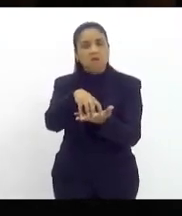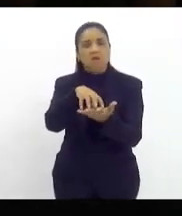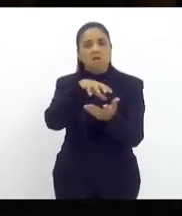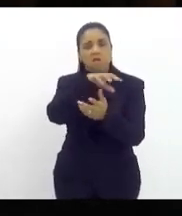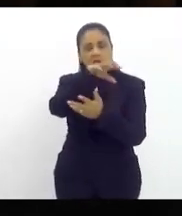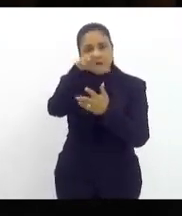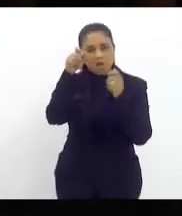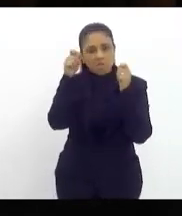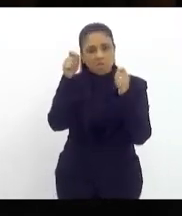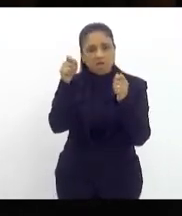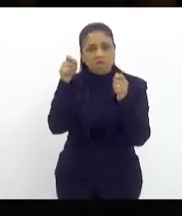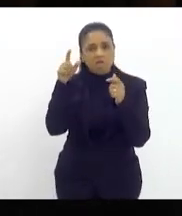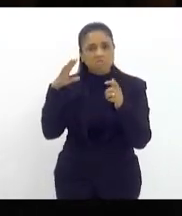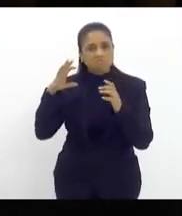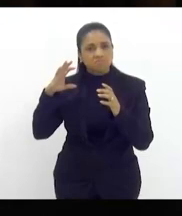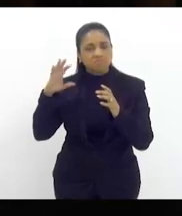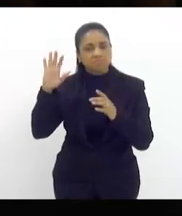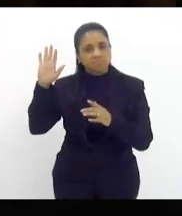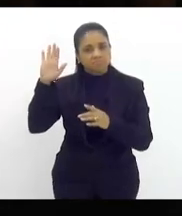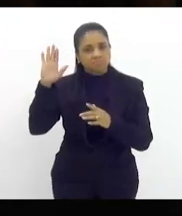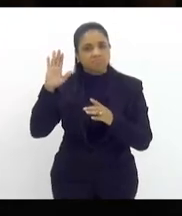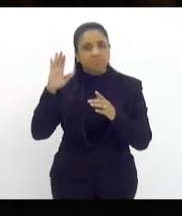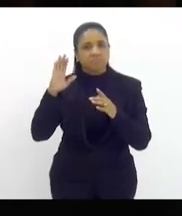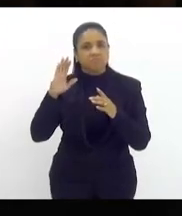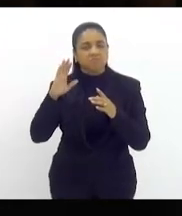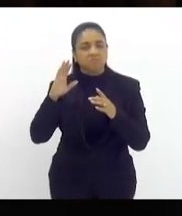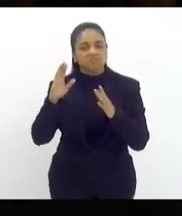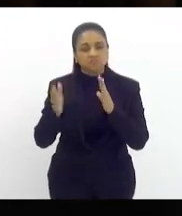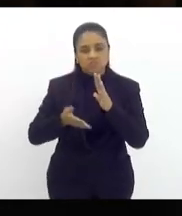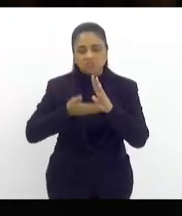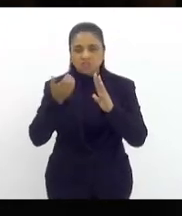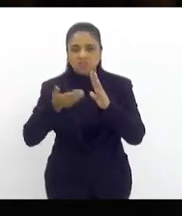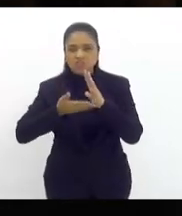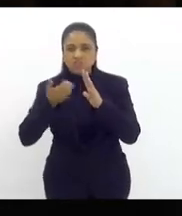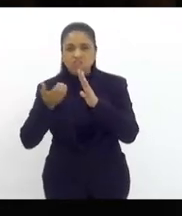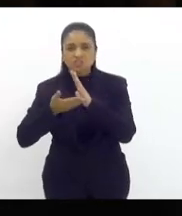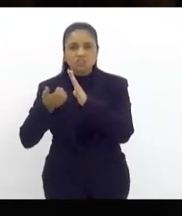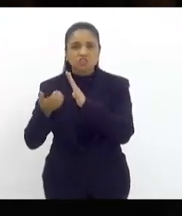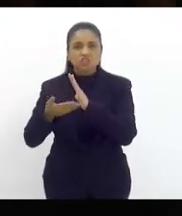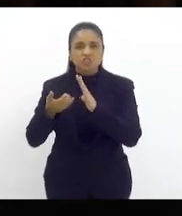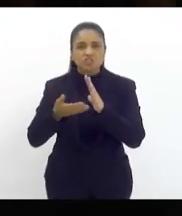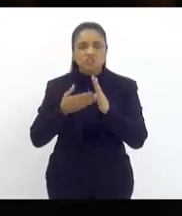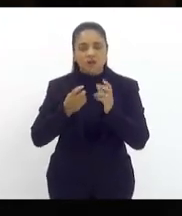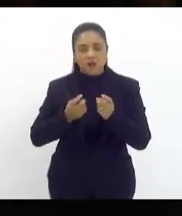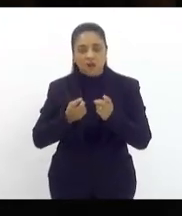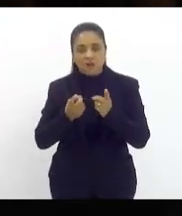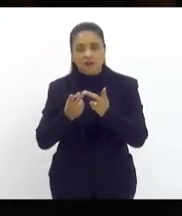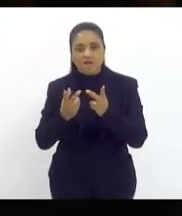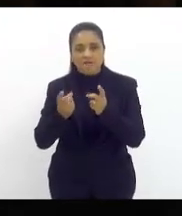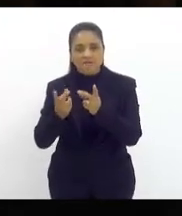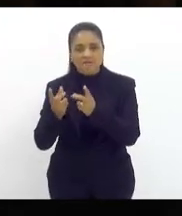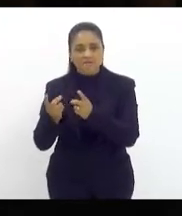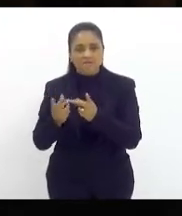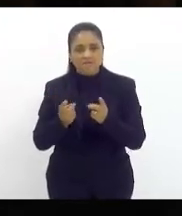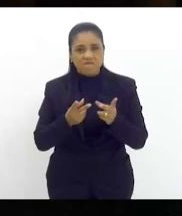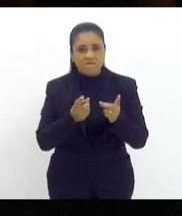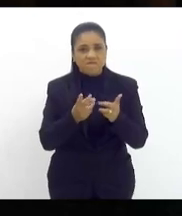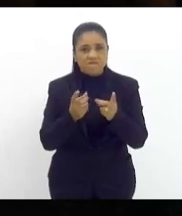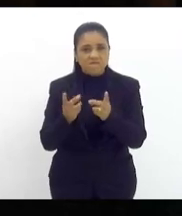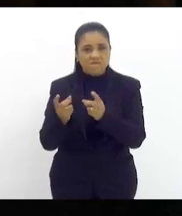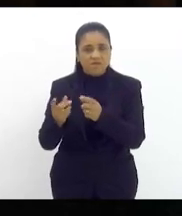de tirar toda a paridade com relação à venda do